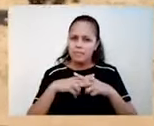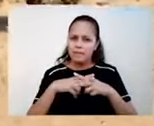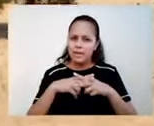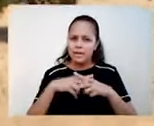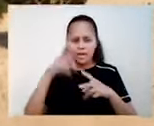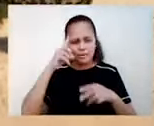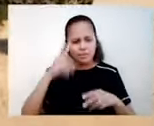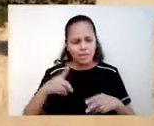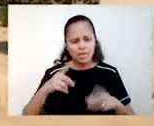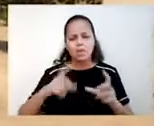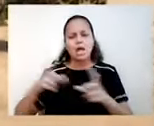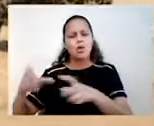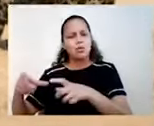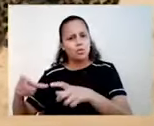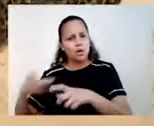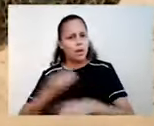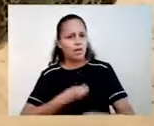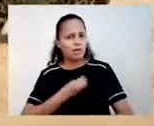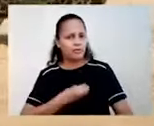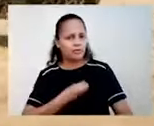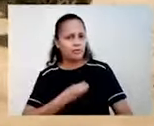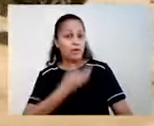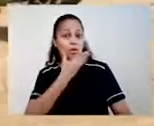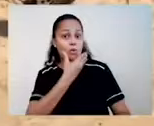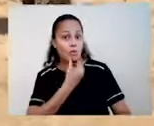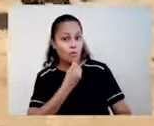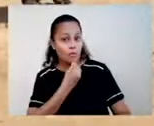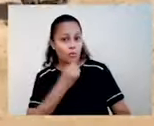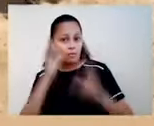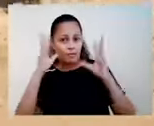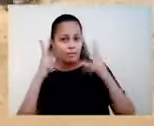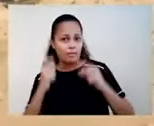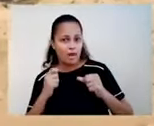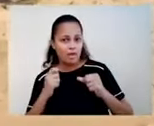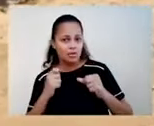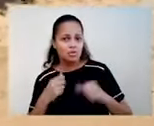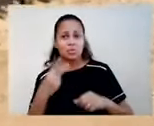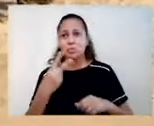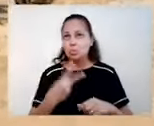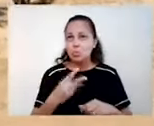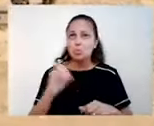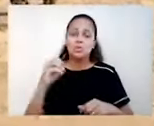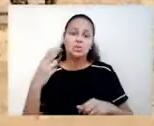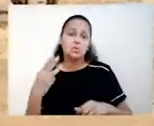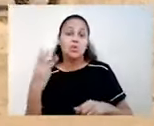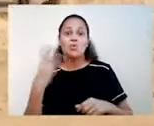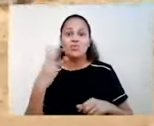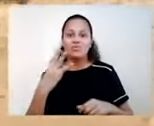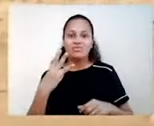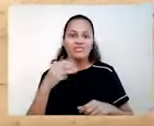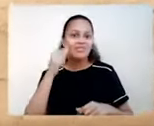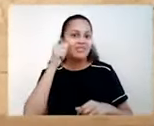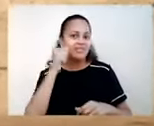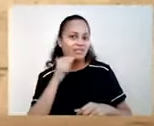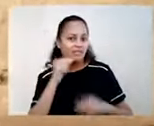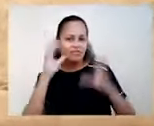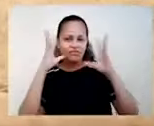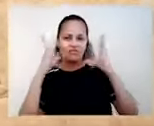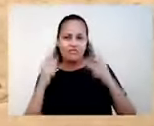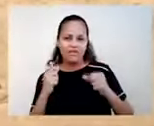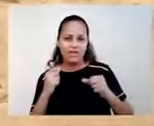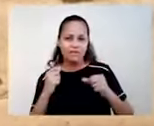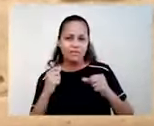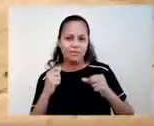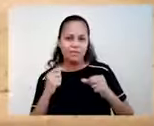seus territórios. A área onde vive o macho adulto pode ter até duas ou três fêmeas dentro desse